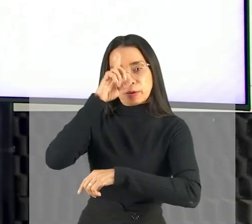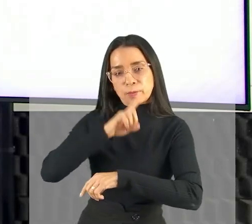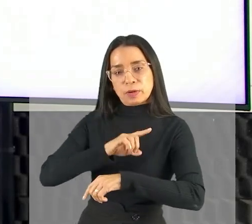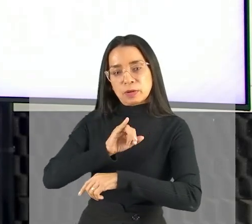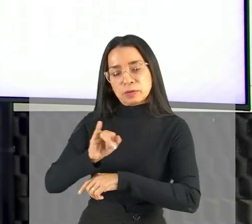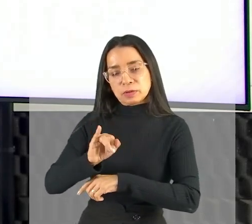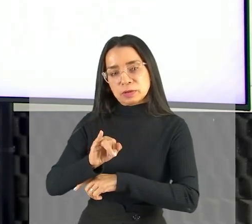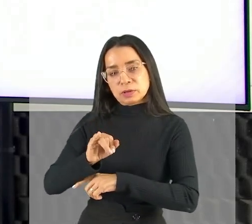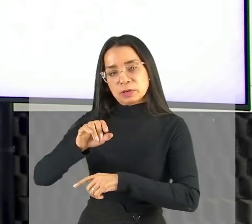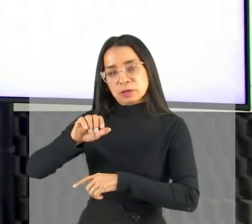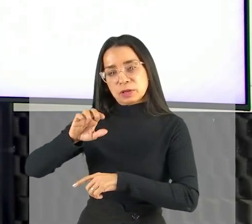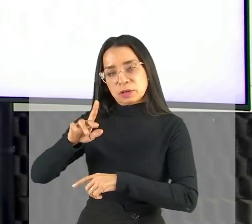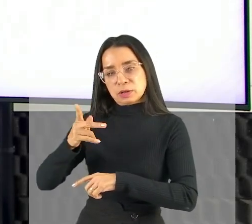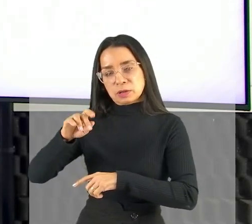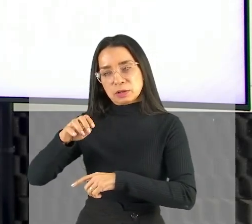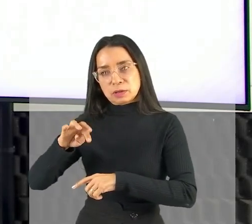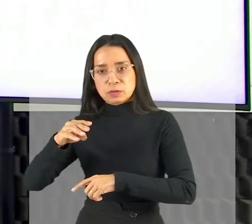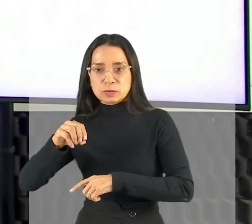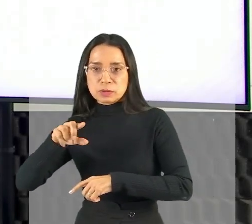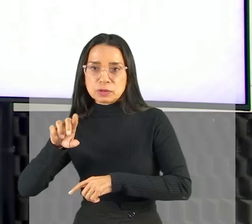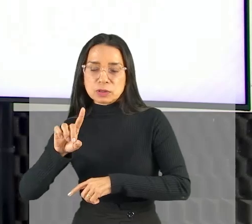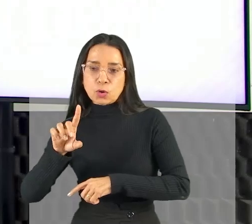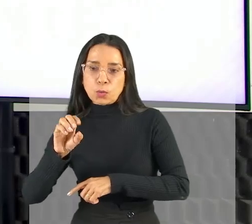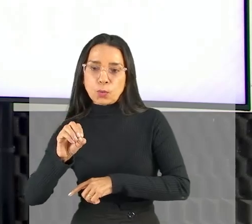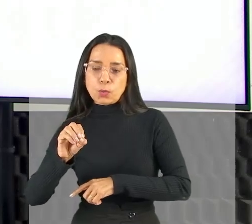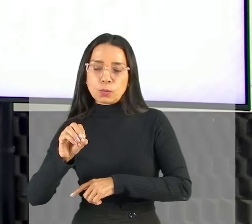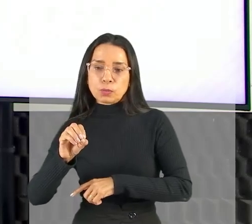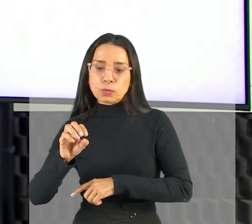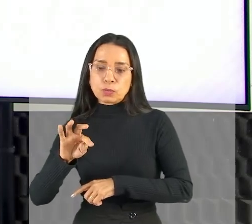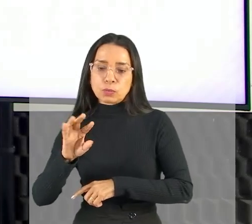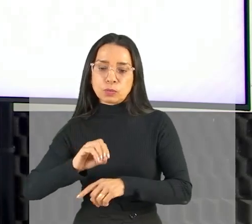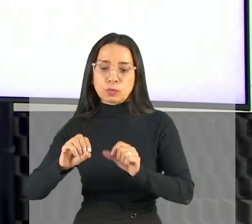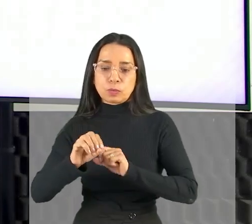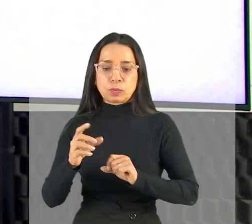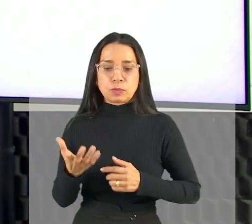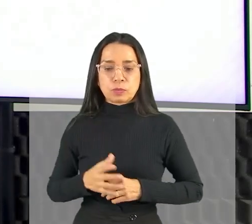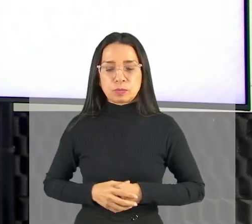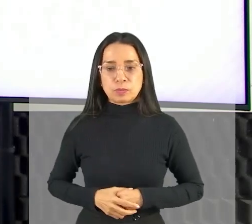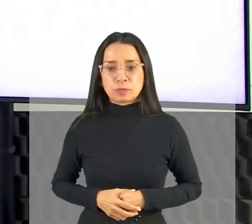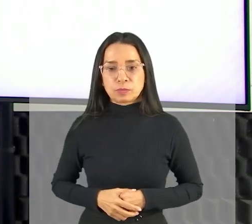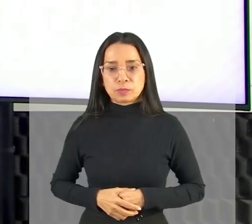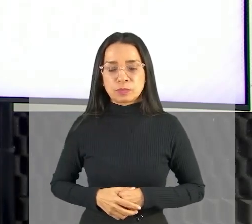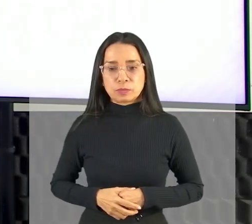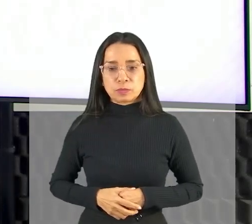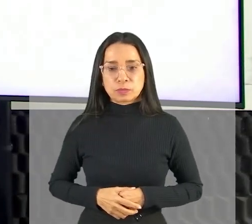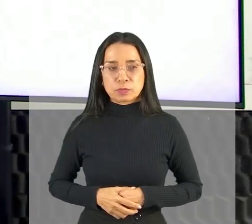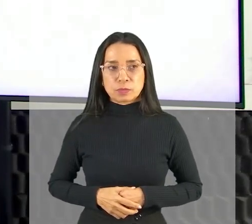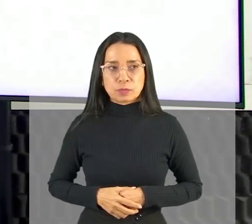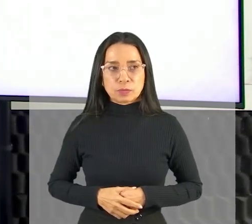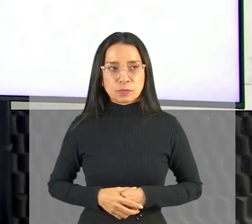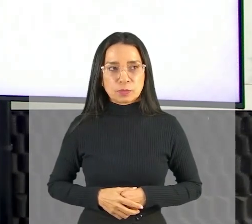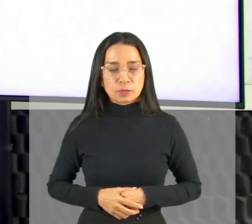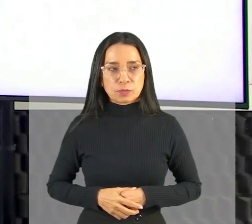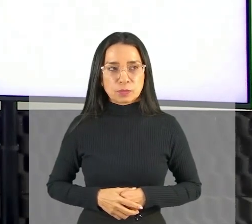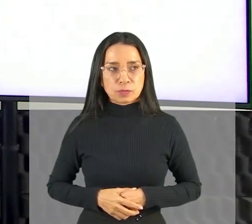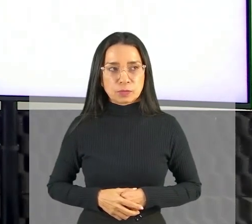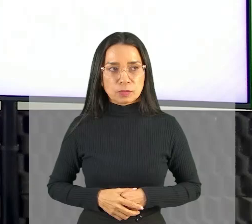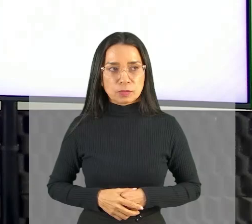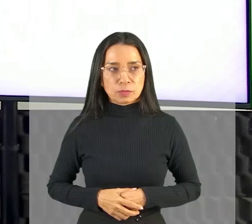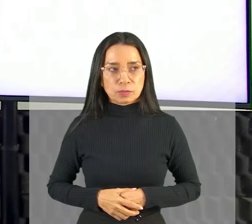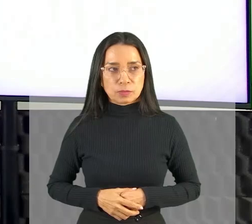quê Porque os homozigotos todos morrem em homozigose o azão azão é letal